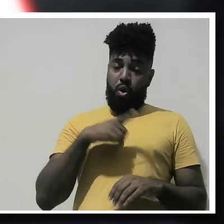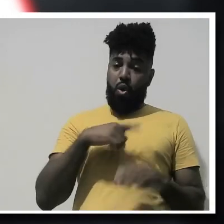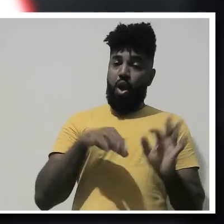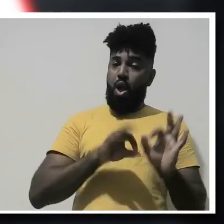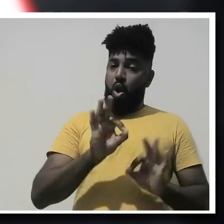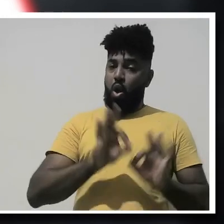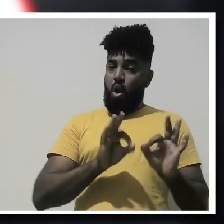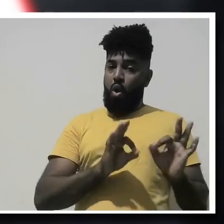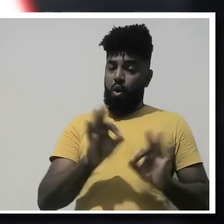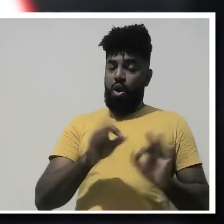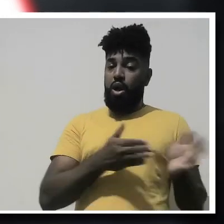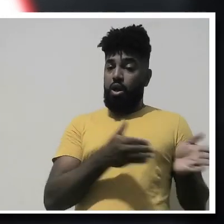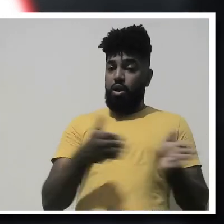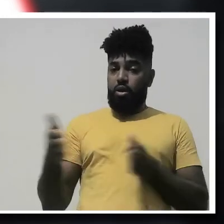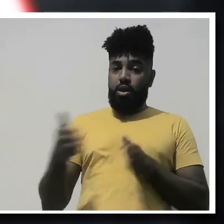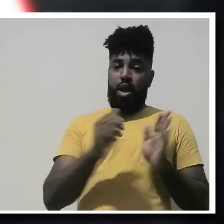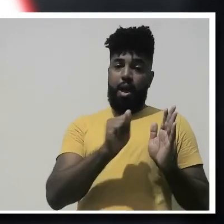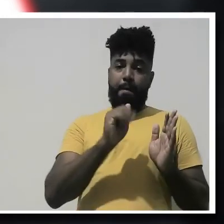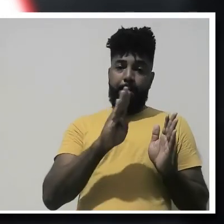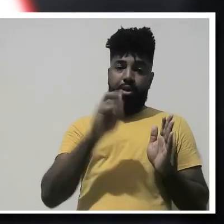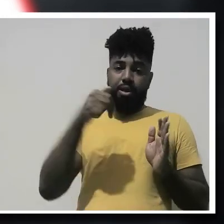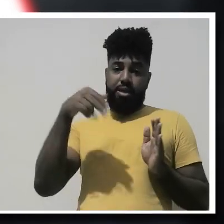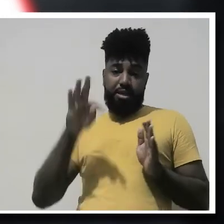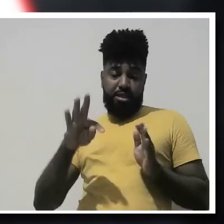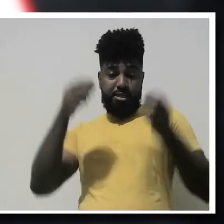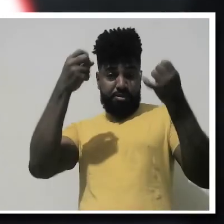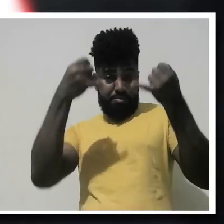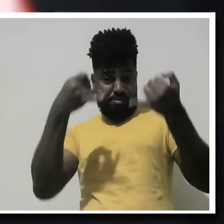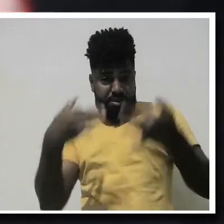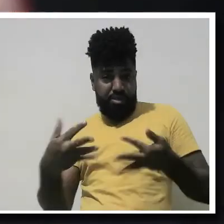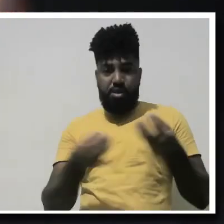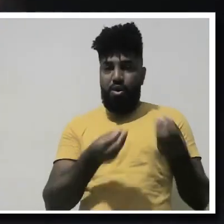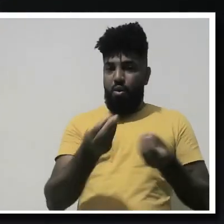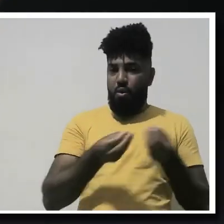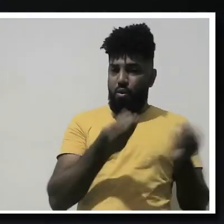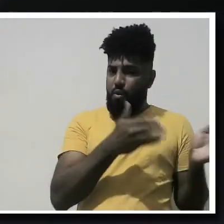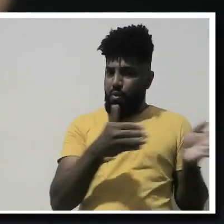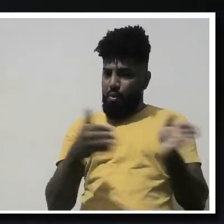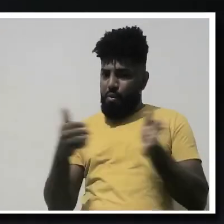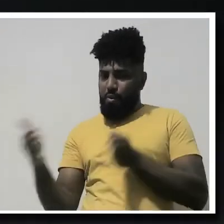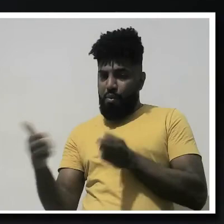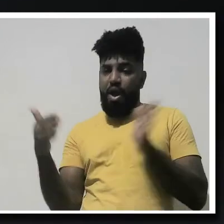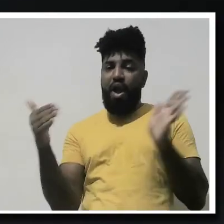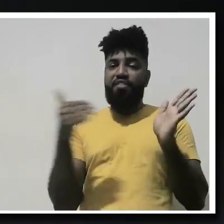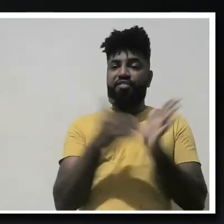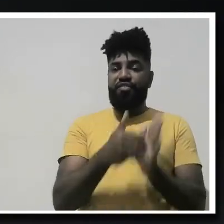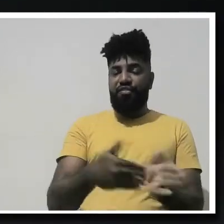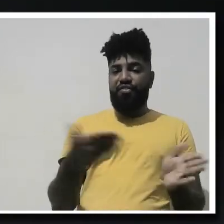que descreve todos os passos necessários para fazer esse tipo de análise. E enfim, esse é mais um método simples e